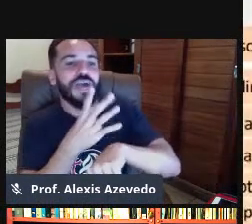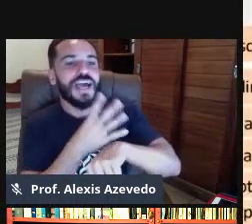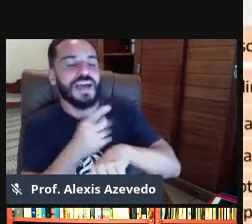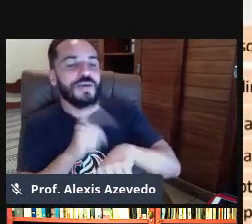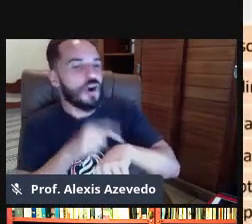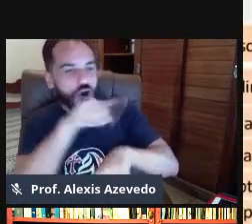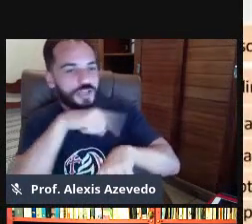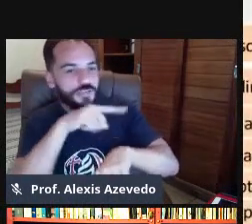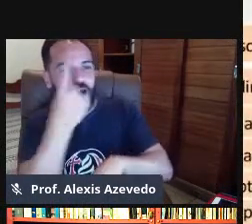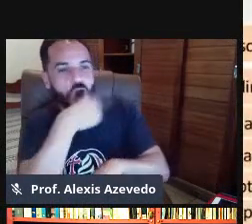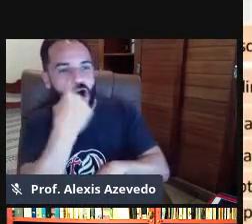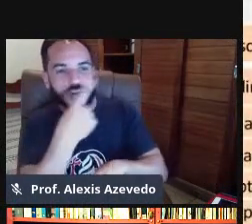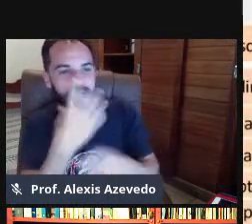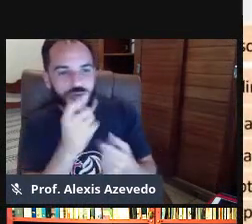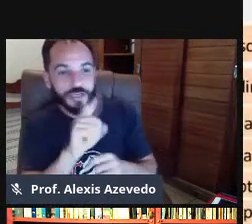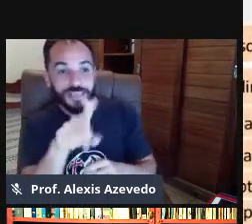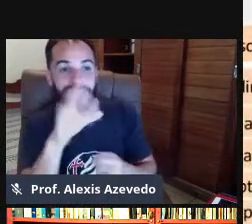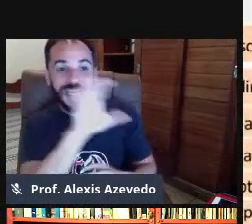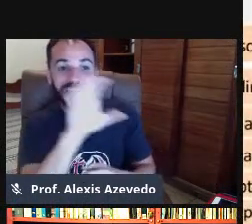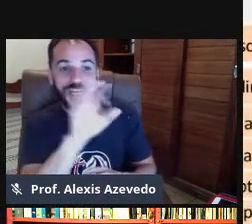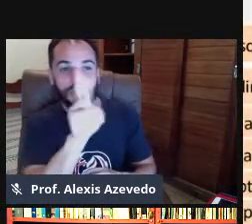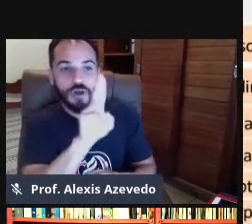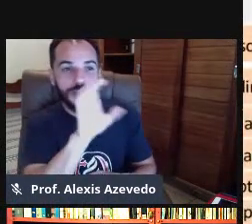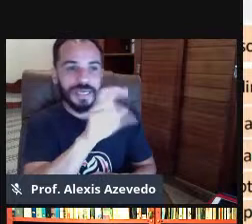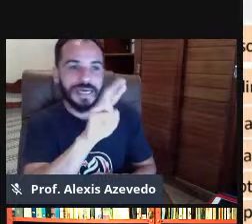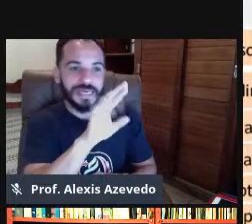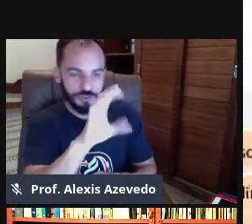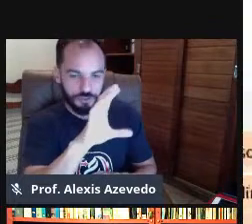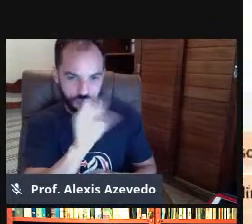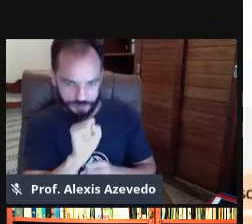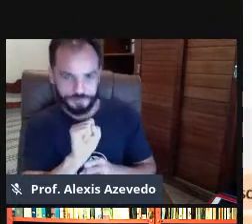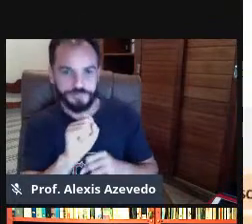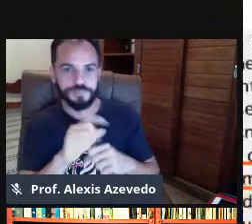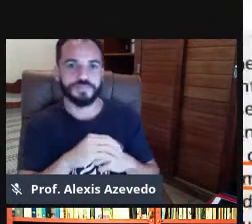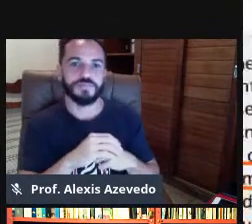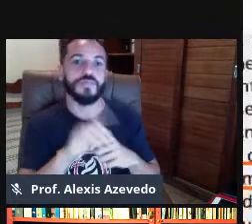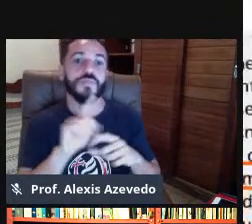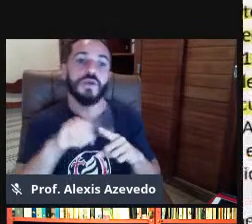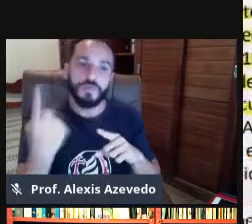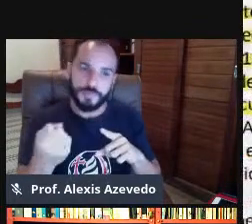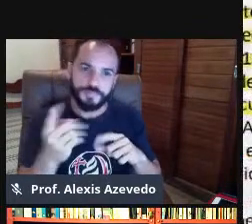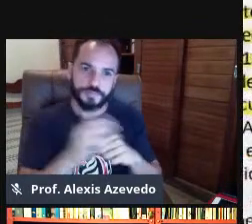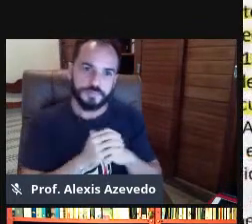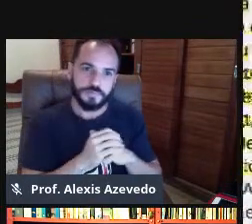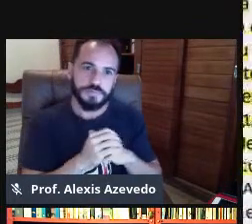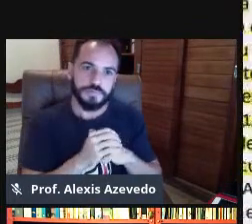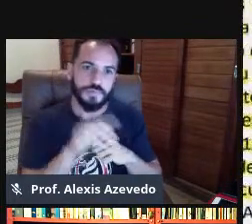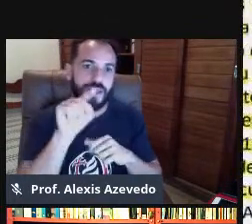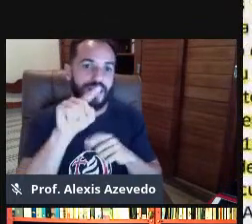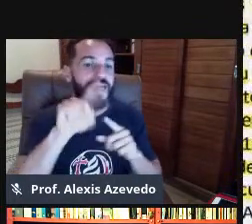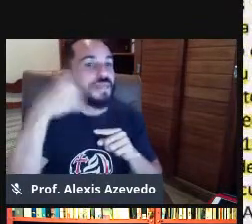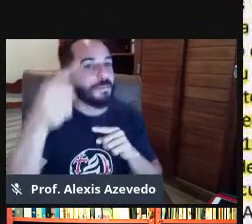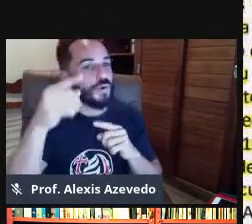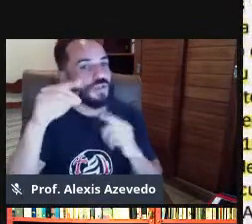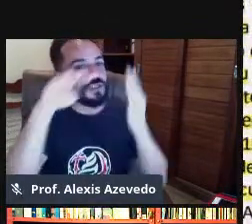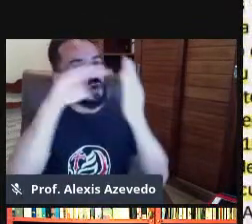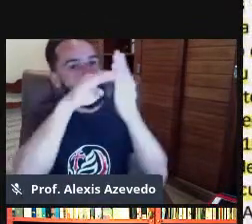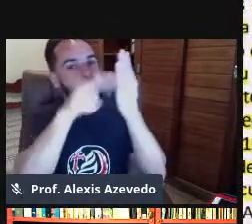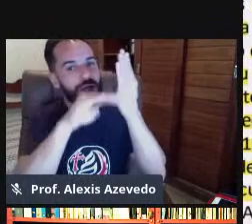leva também à divisão das disciplinas. Né? Tudo bem. Aqui nós temos... Eu